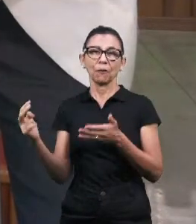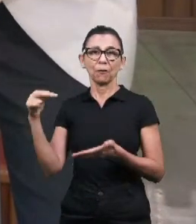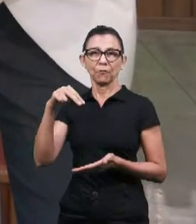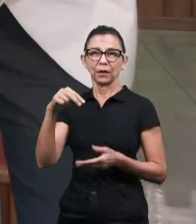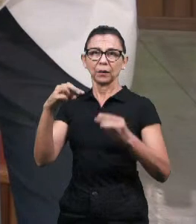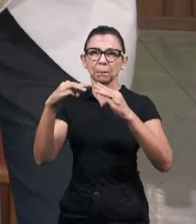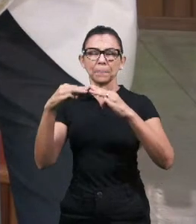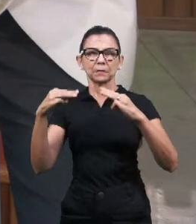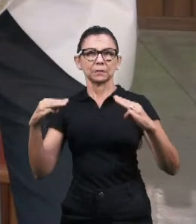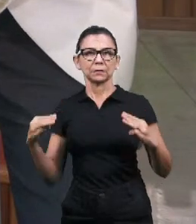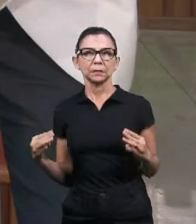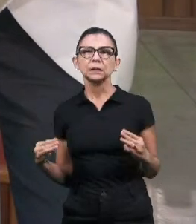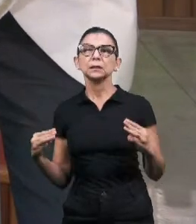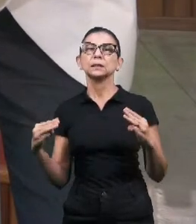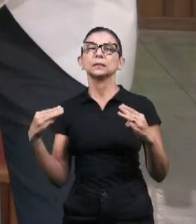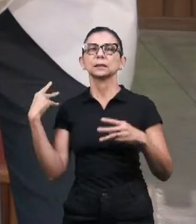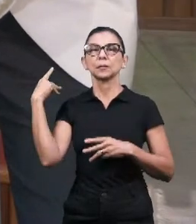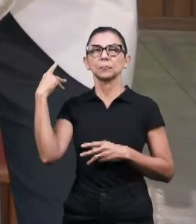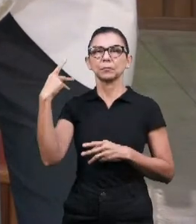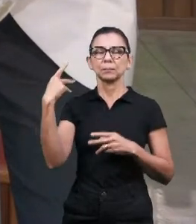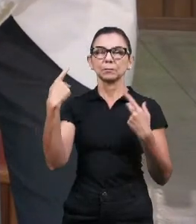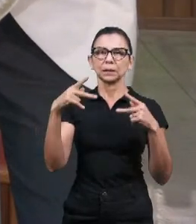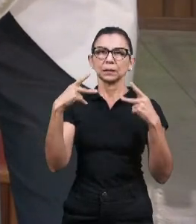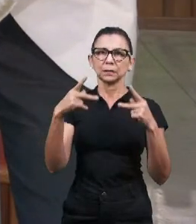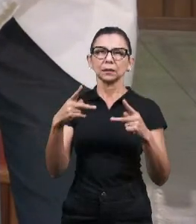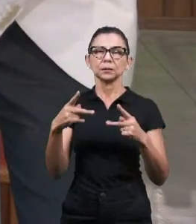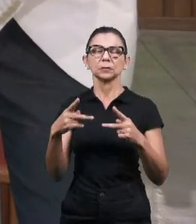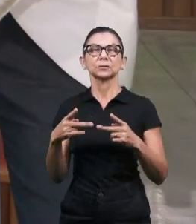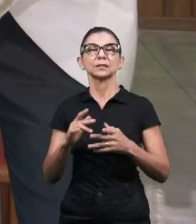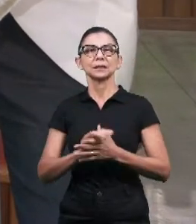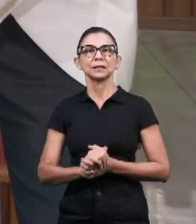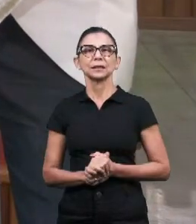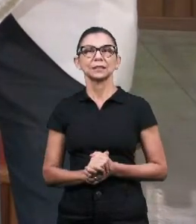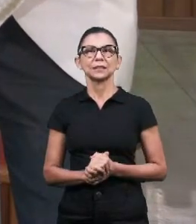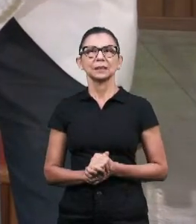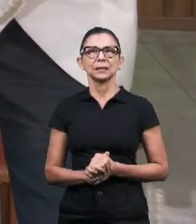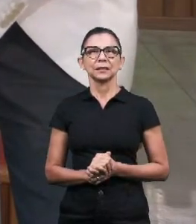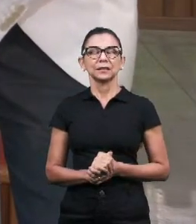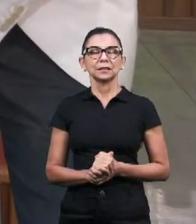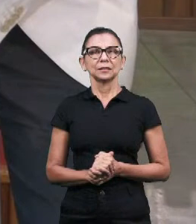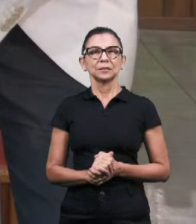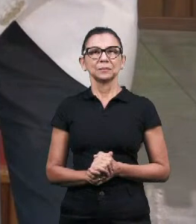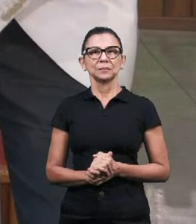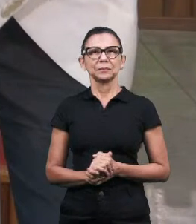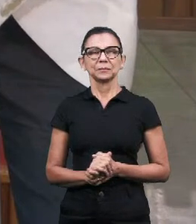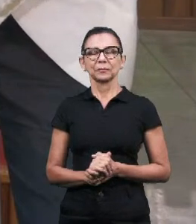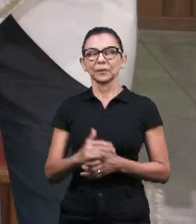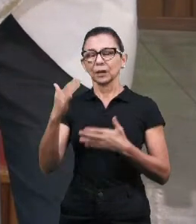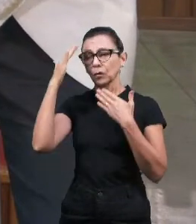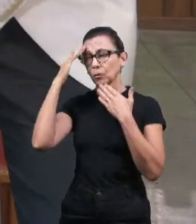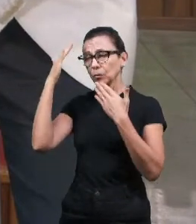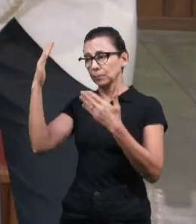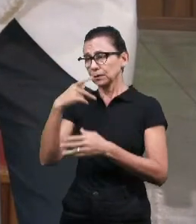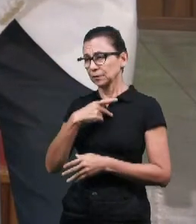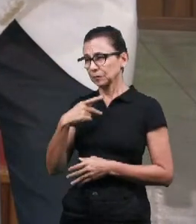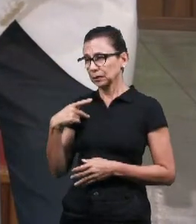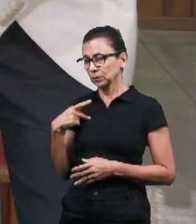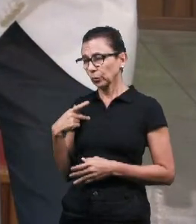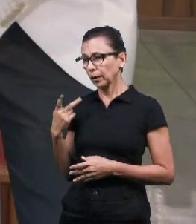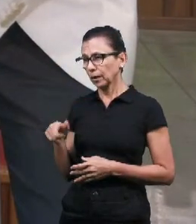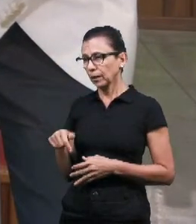falando das coisas do Senhor, da obra do Senhor. Amém, muito bom, pastor Marcelo, obrigado então por isso, né? E também o seguinte,